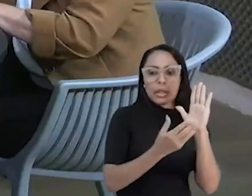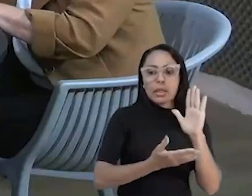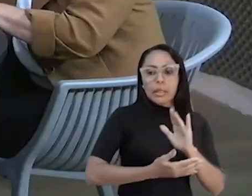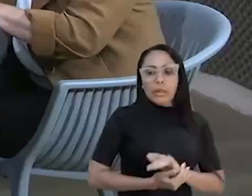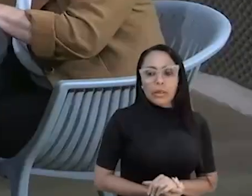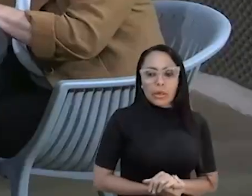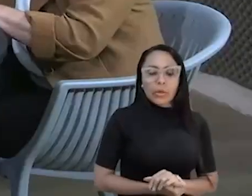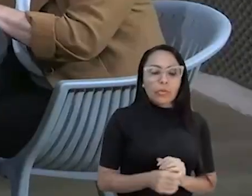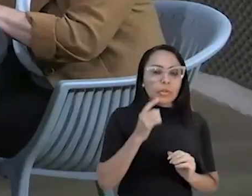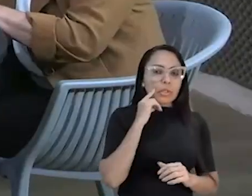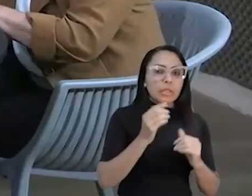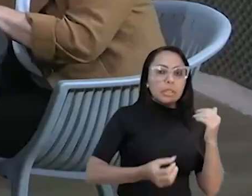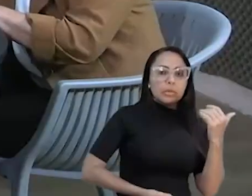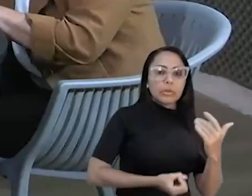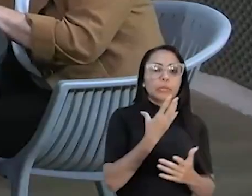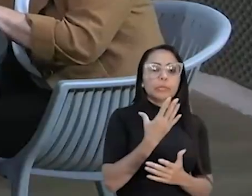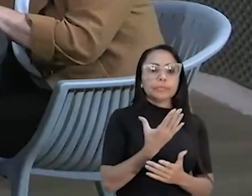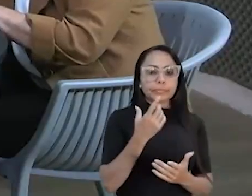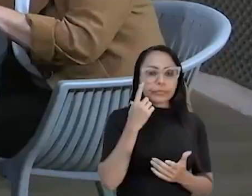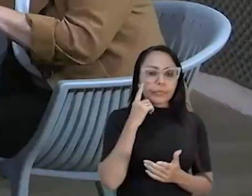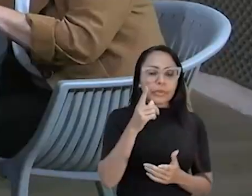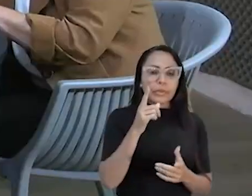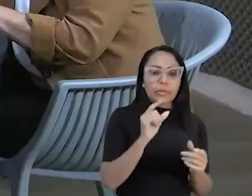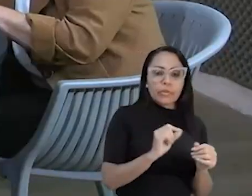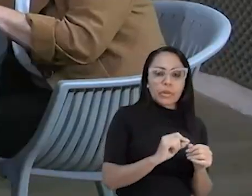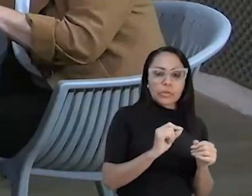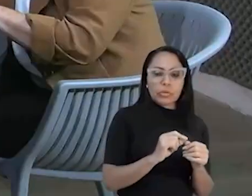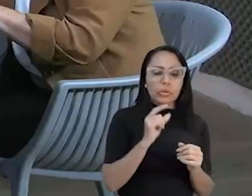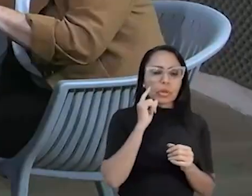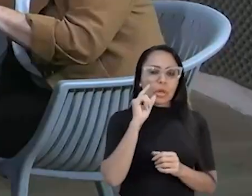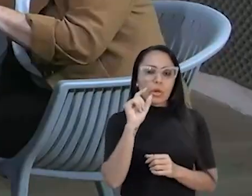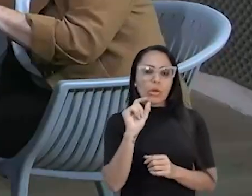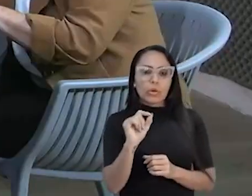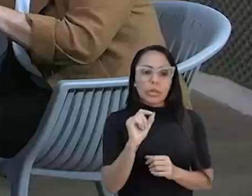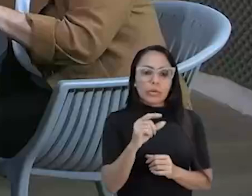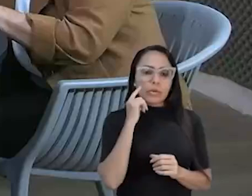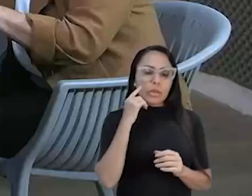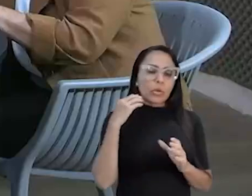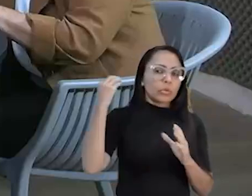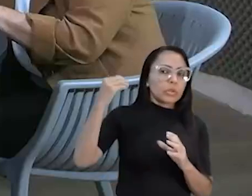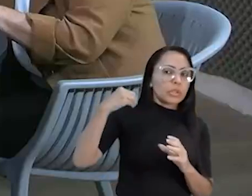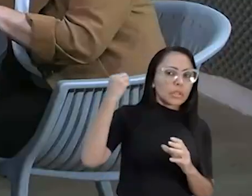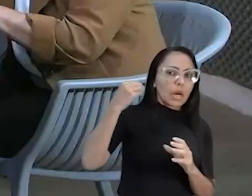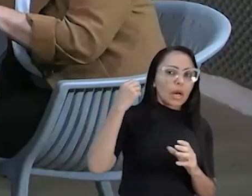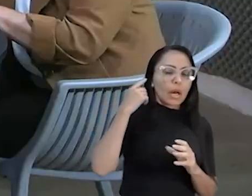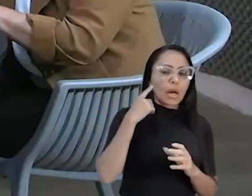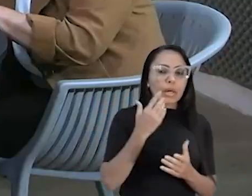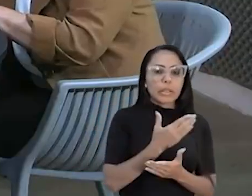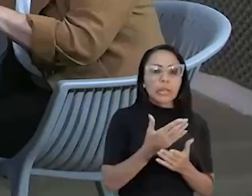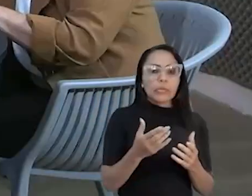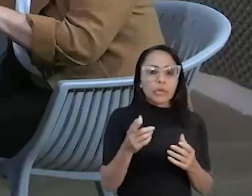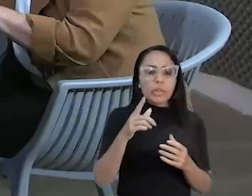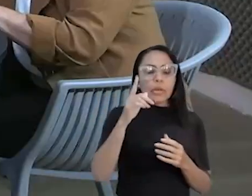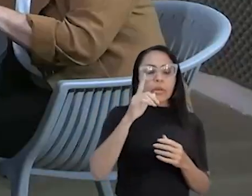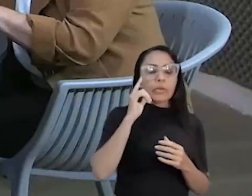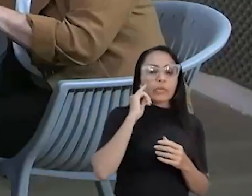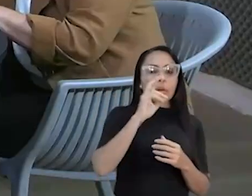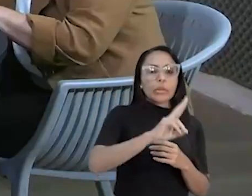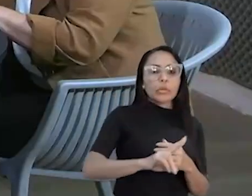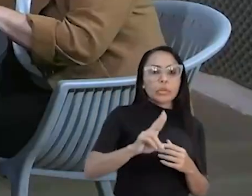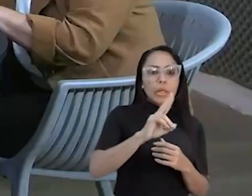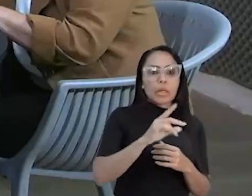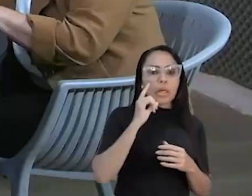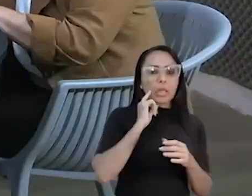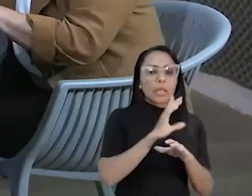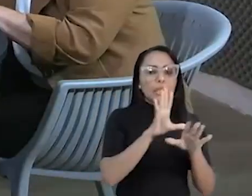quando você cria um tipo de produto desse, você faz com que você é um designer ou um arquiteto e você vai usar da forma que se